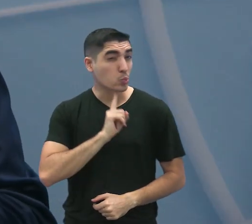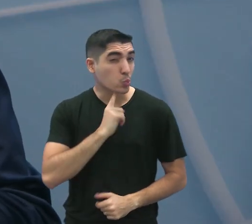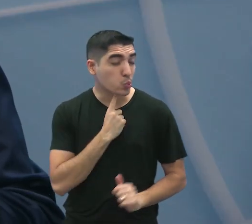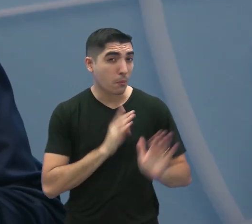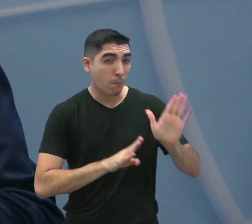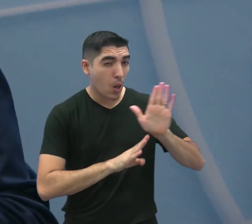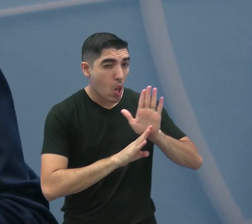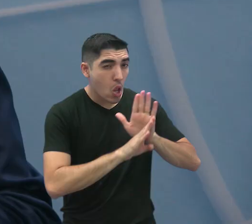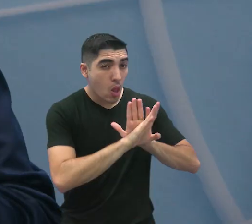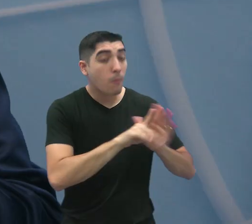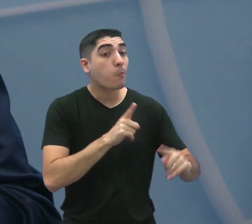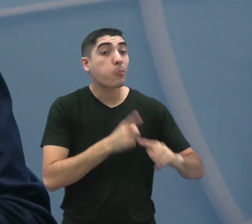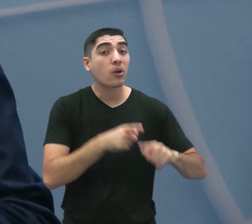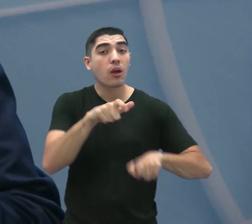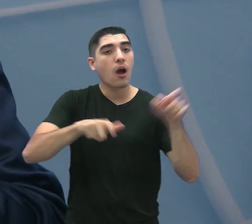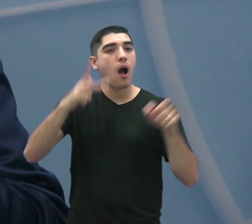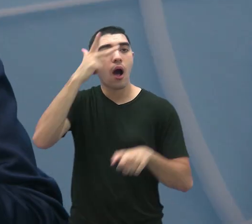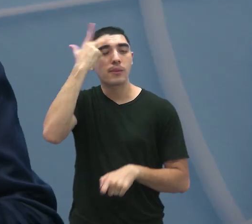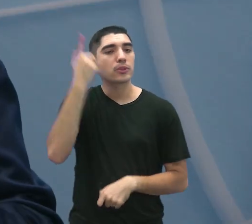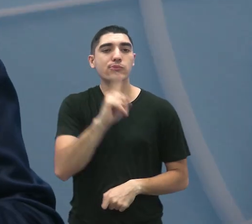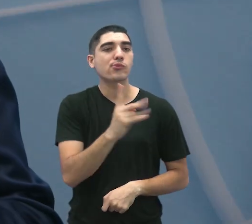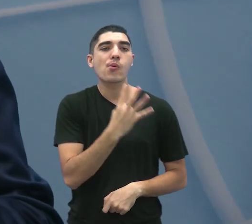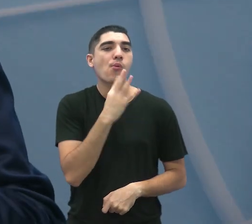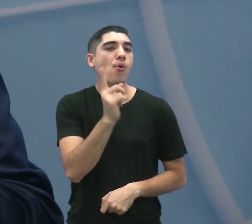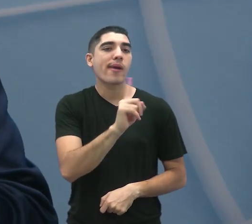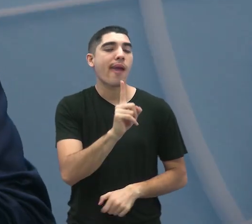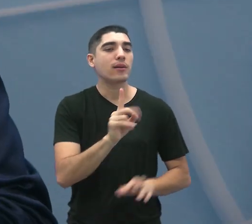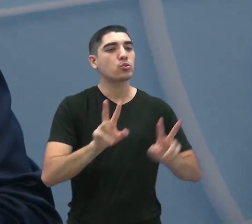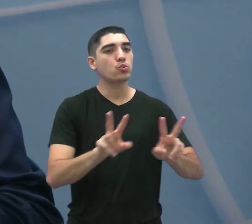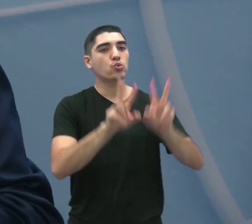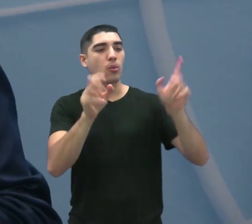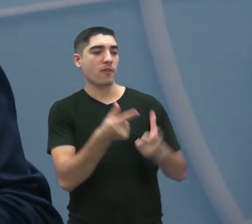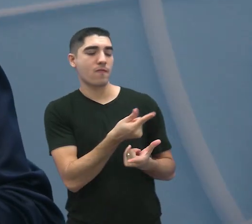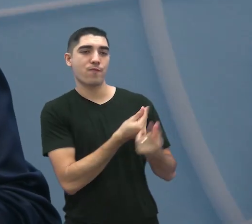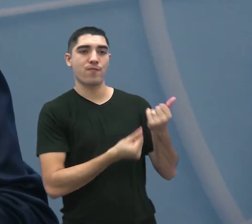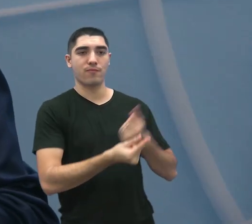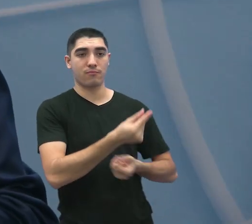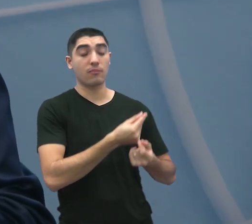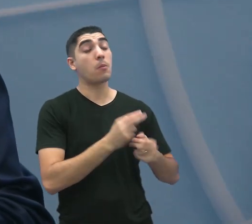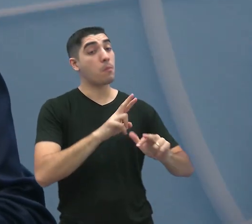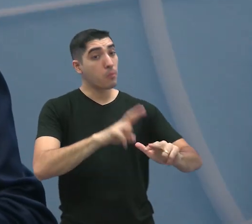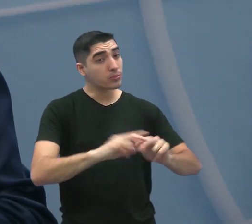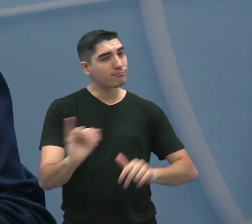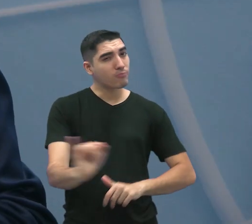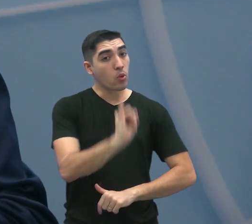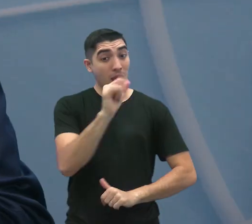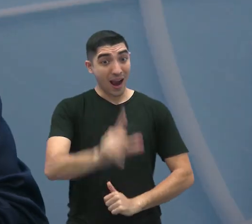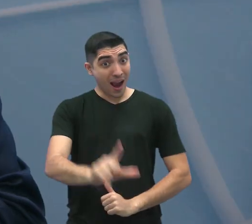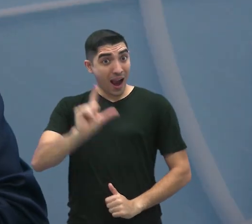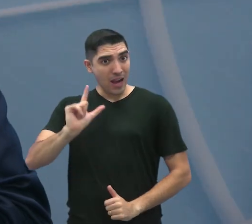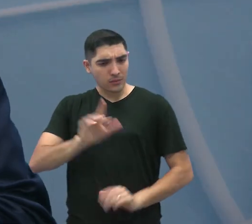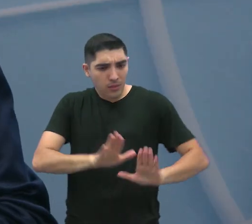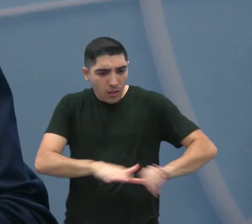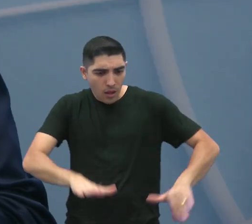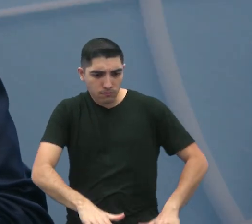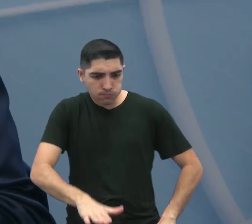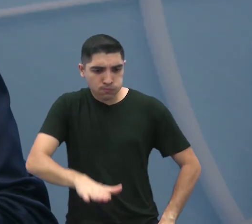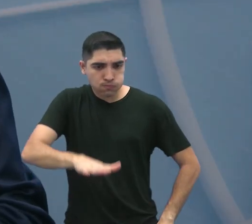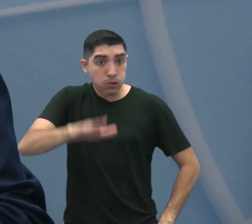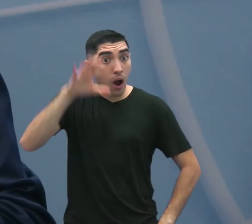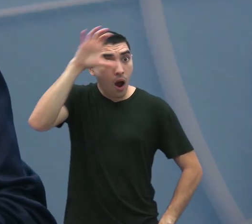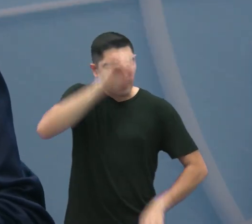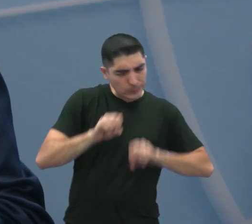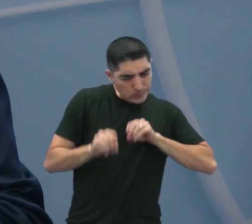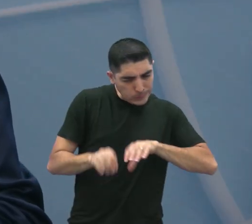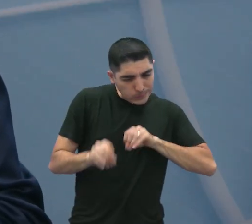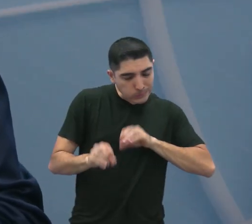a falta de educação financeira. Aprender a lidar com o dinheiro desde cedo faz toda a